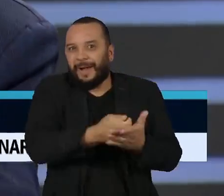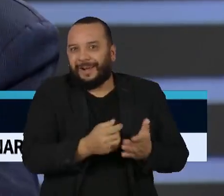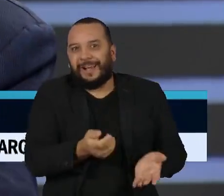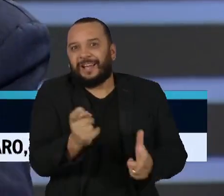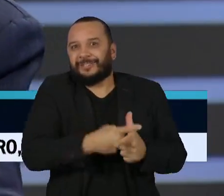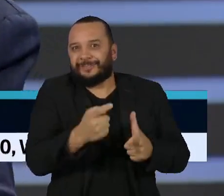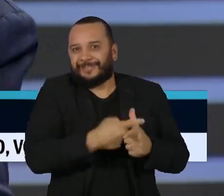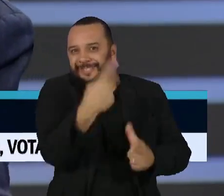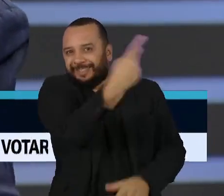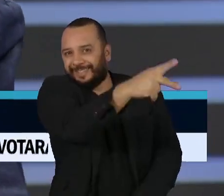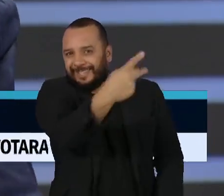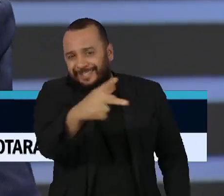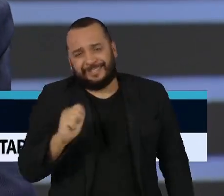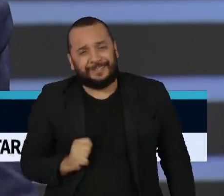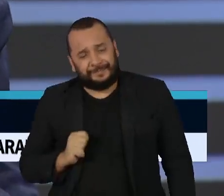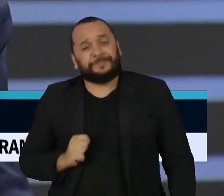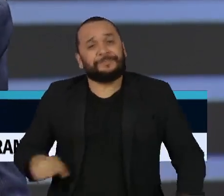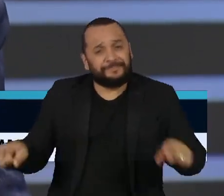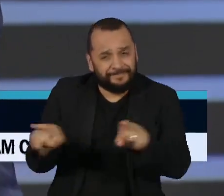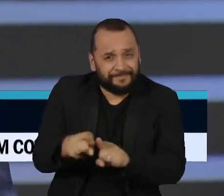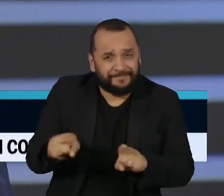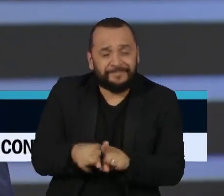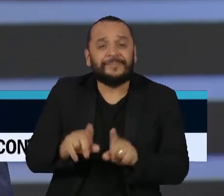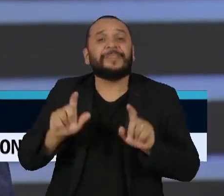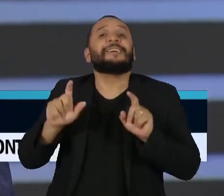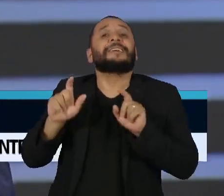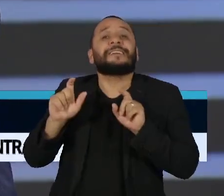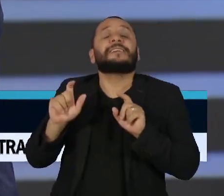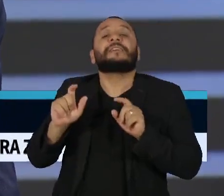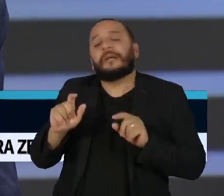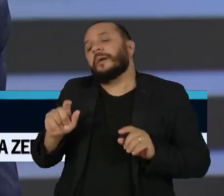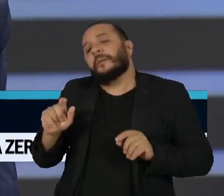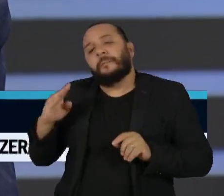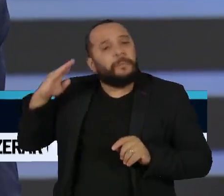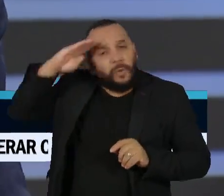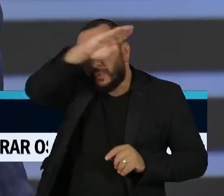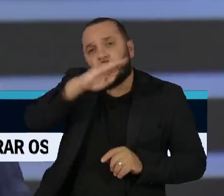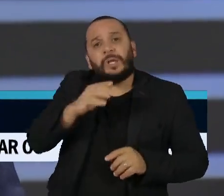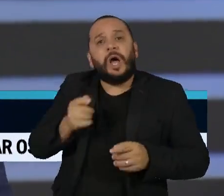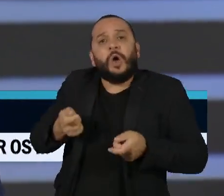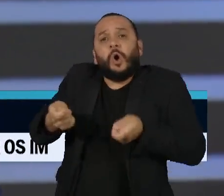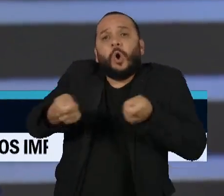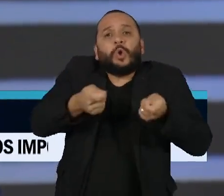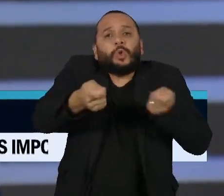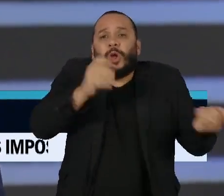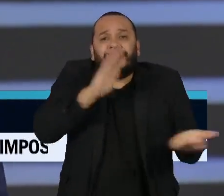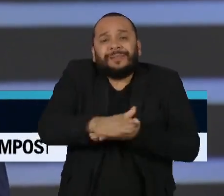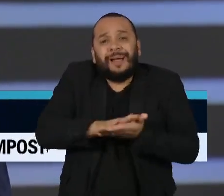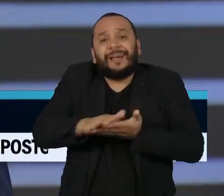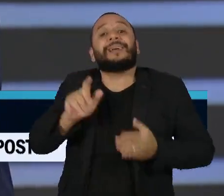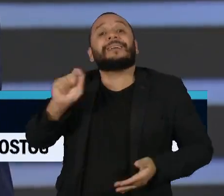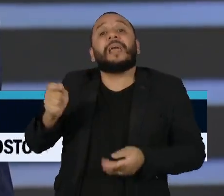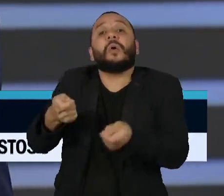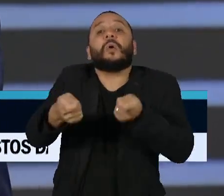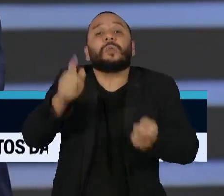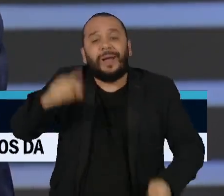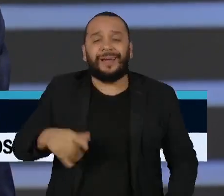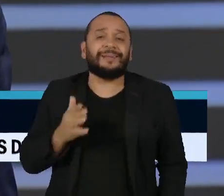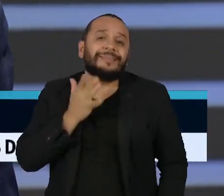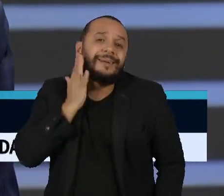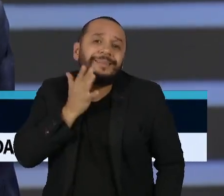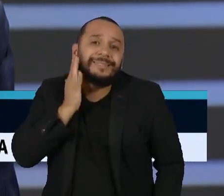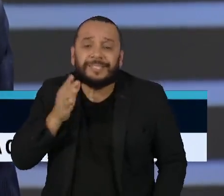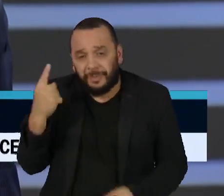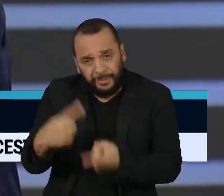num conflito entre ele e Tarcísio, o Tarcísio só é governador do estado que tem 22,5% da população, tem um PIB maior